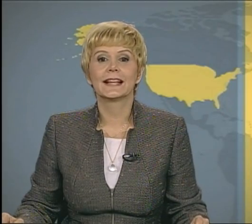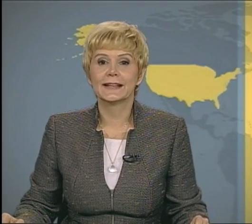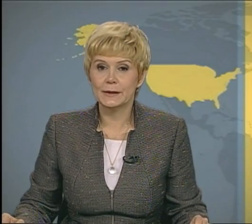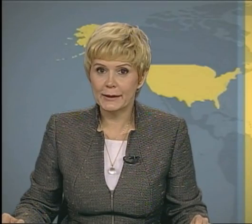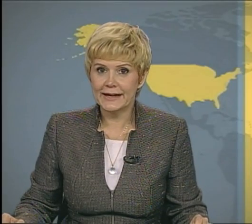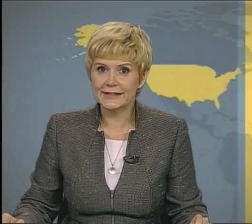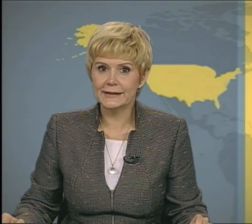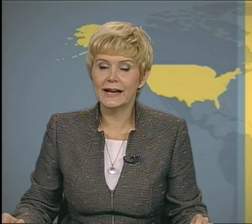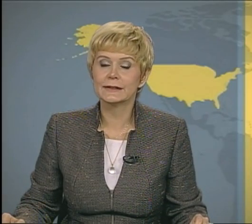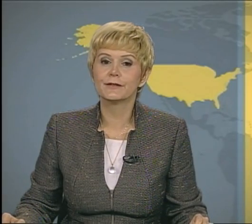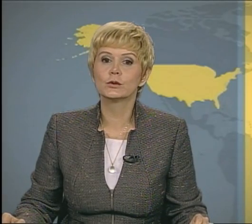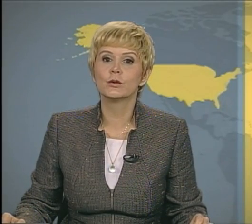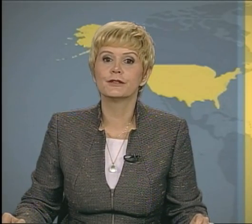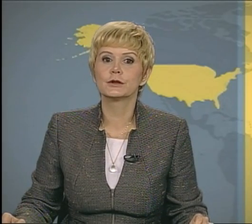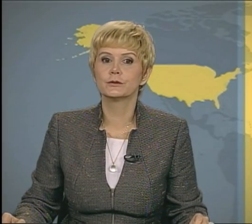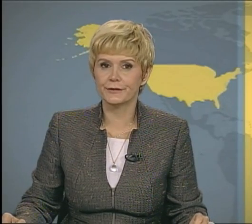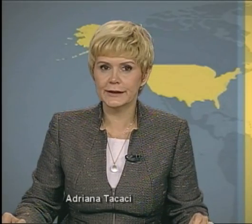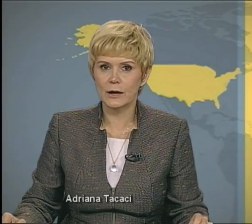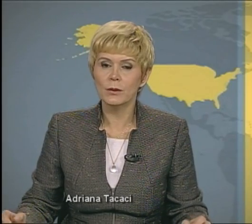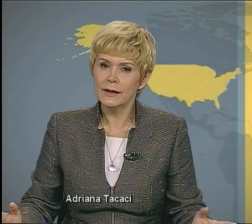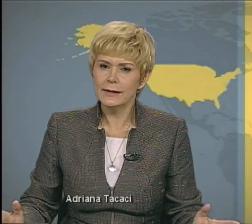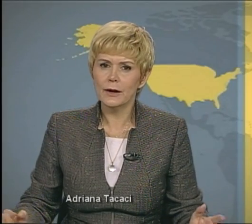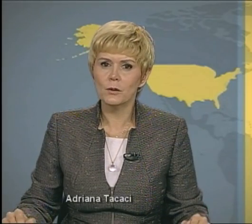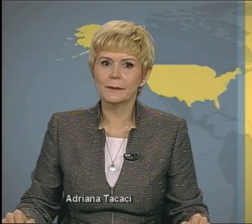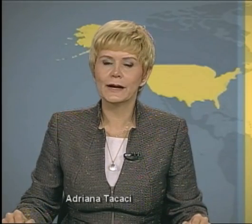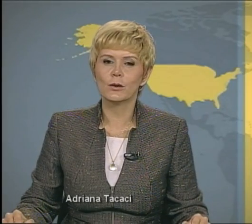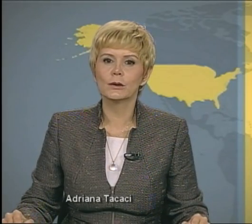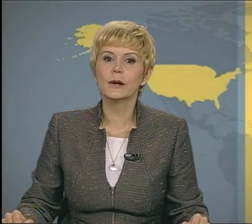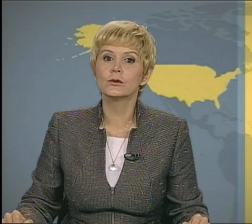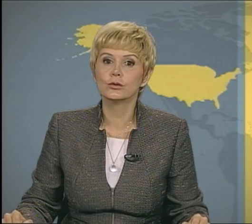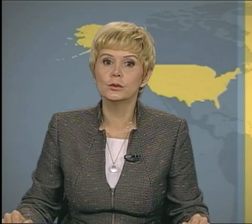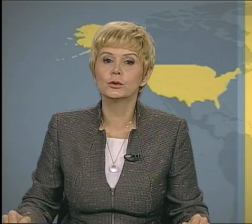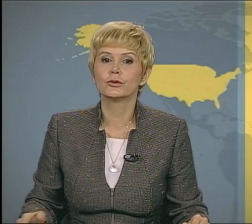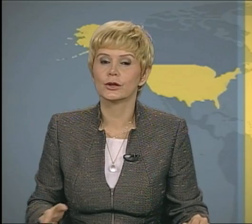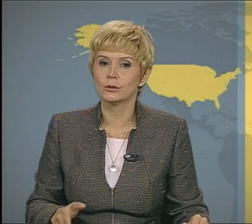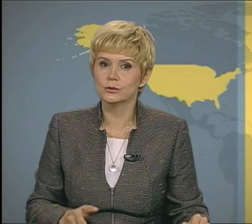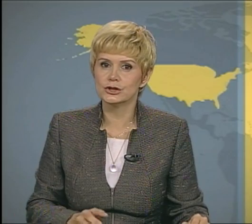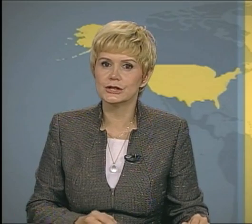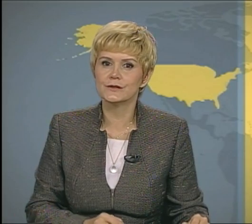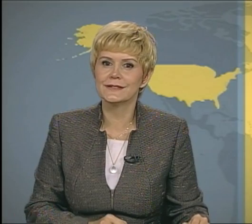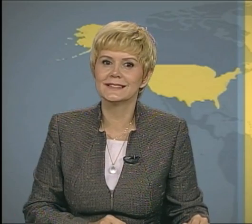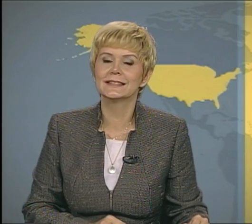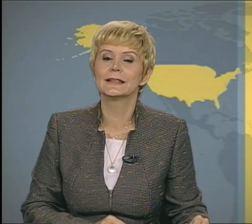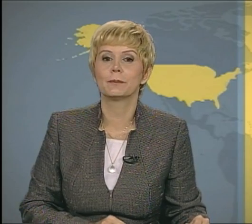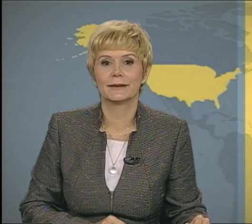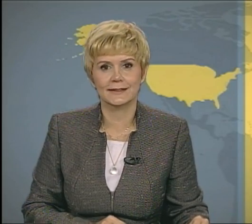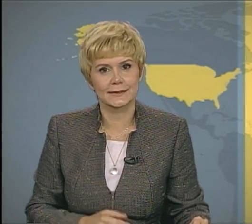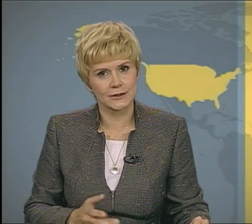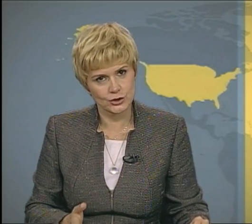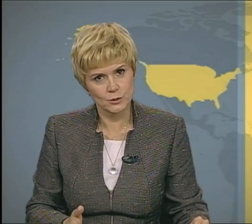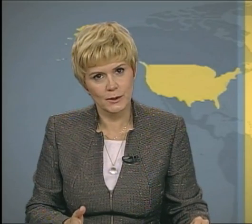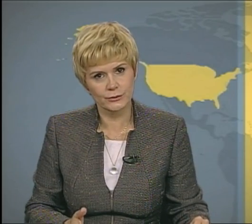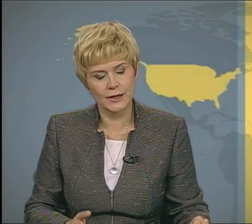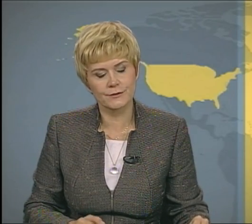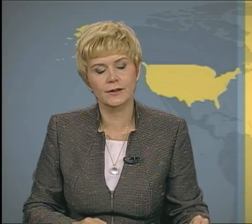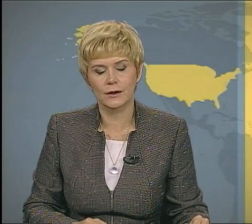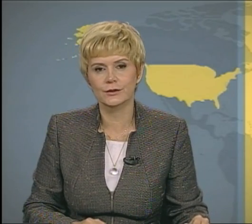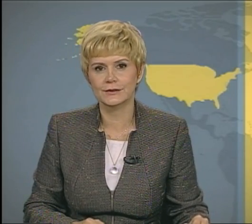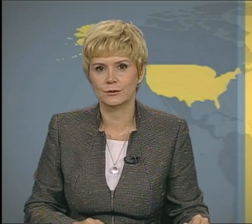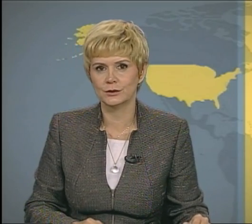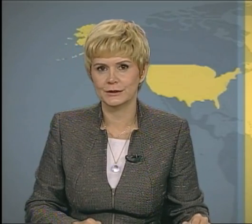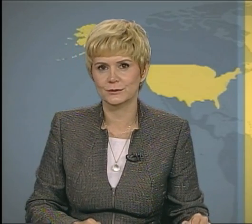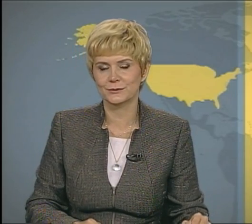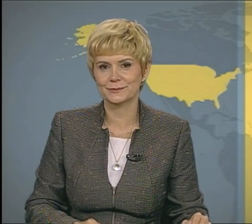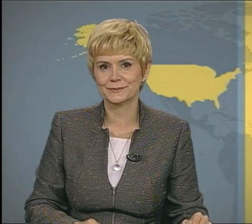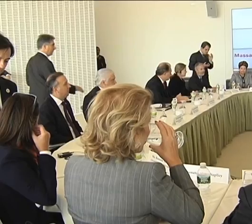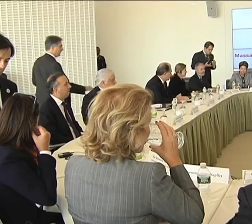Você está na NBR, a TV do Governo Federal, e acompanha agora o resumo do segundo dia de visita da presidenta Dilma Rousseff aos